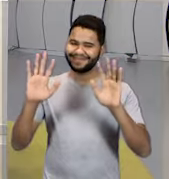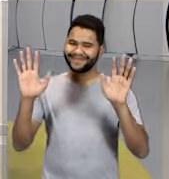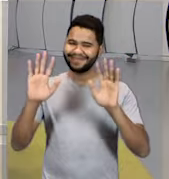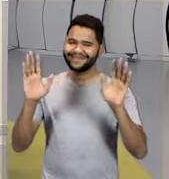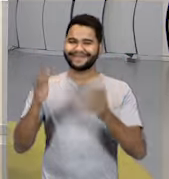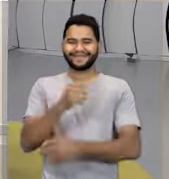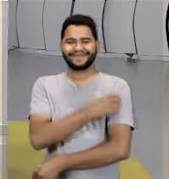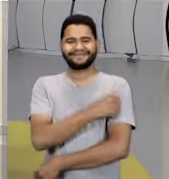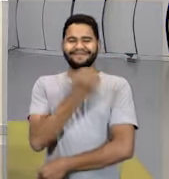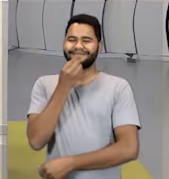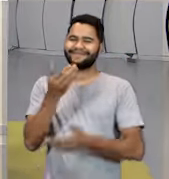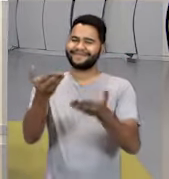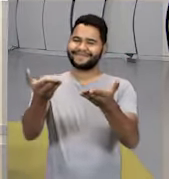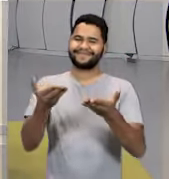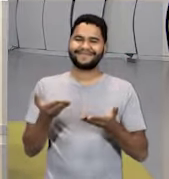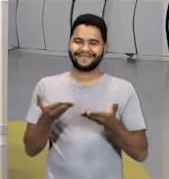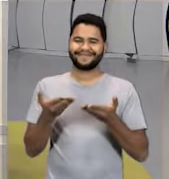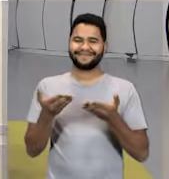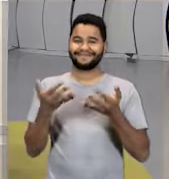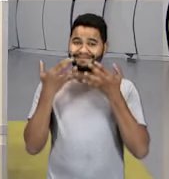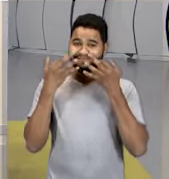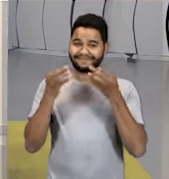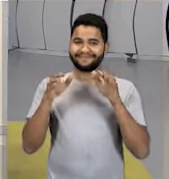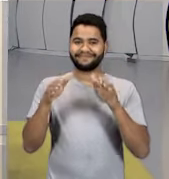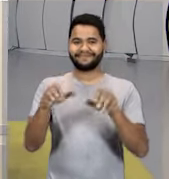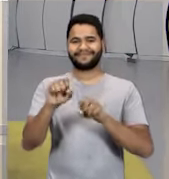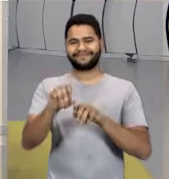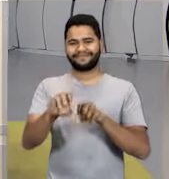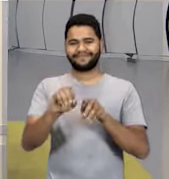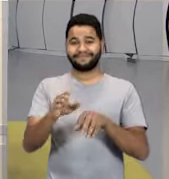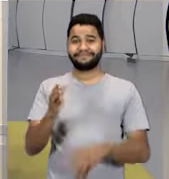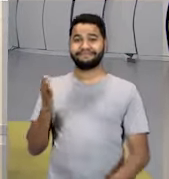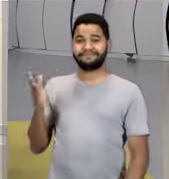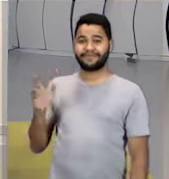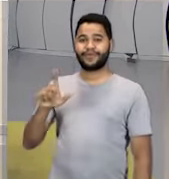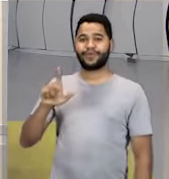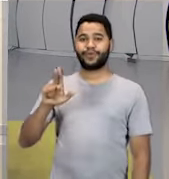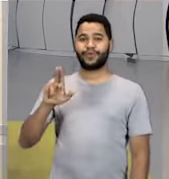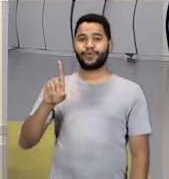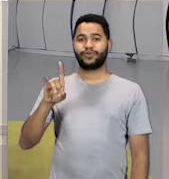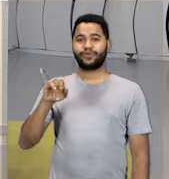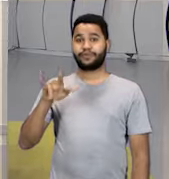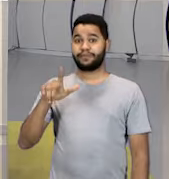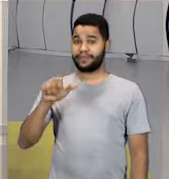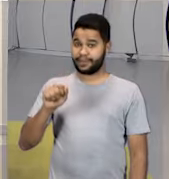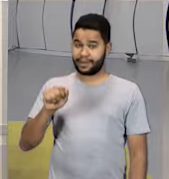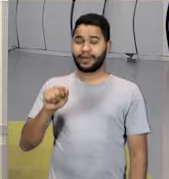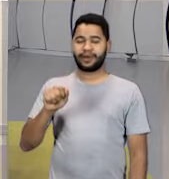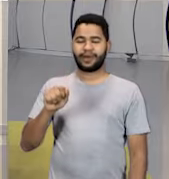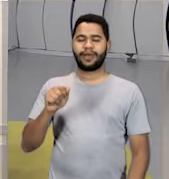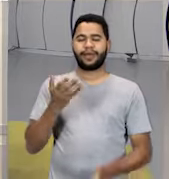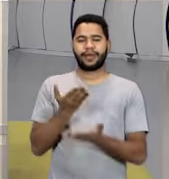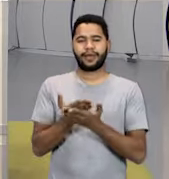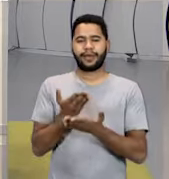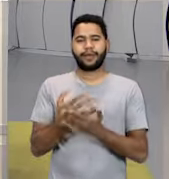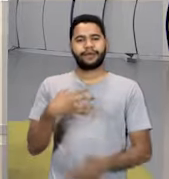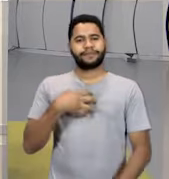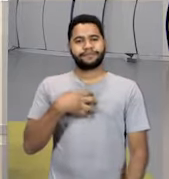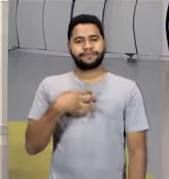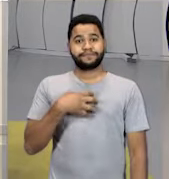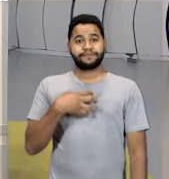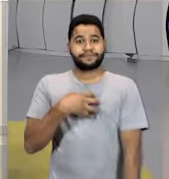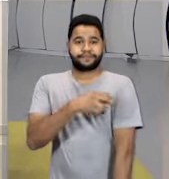Olá, aluno, seja bem-vindo ao Se Liga na Educação. Meu nome é Ludmila Lima, essa é uma aula de Ciências